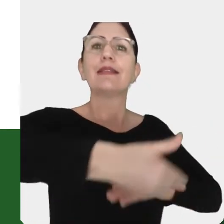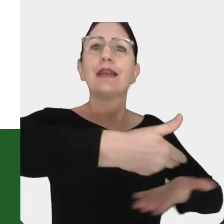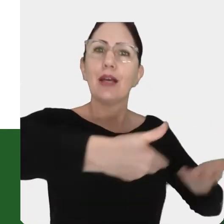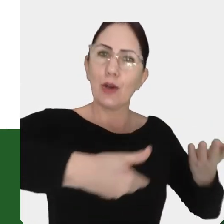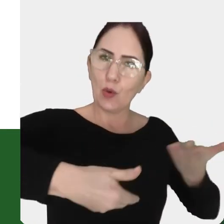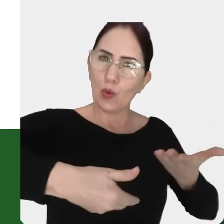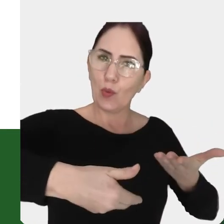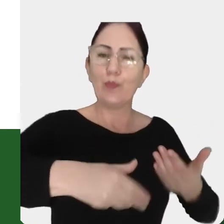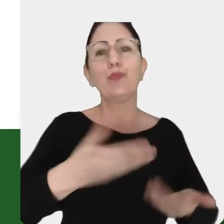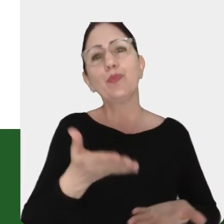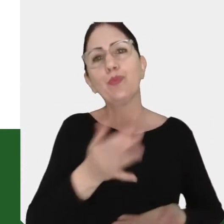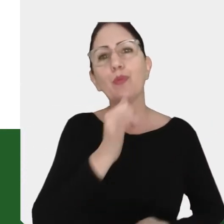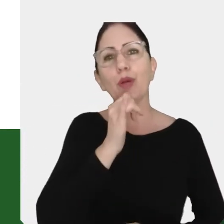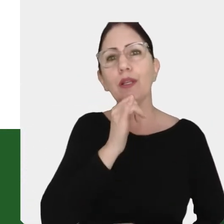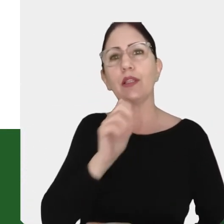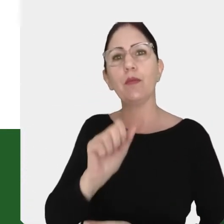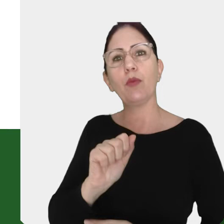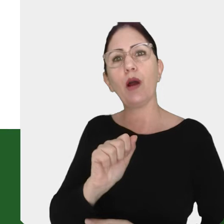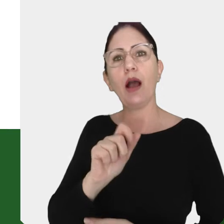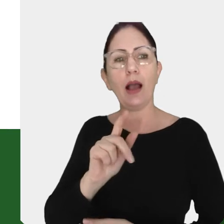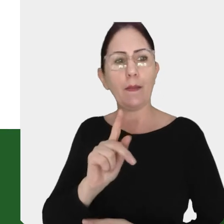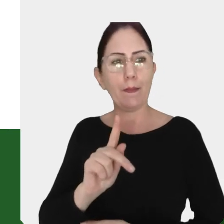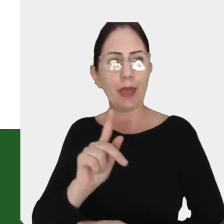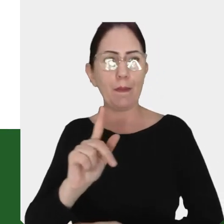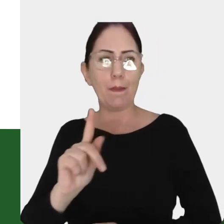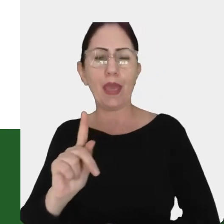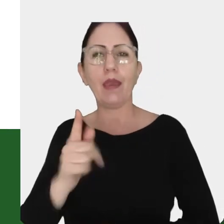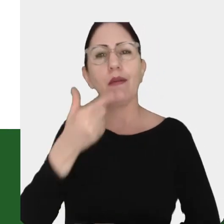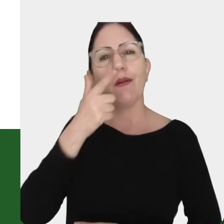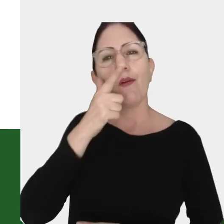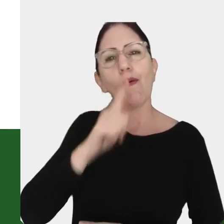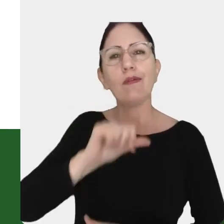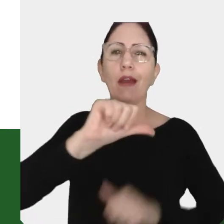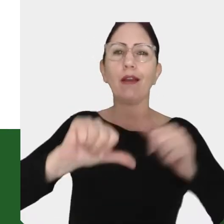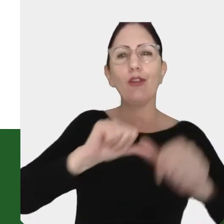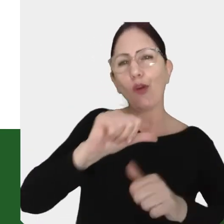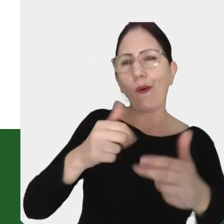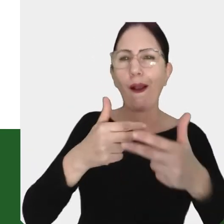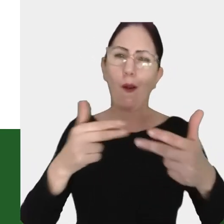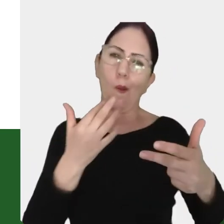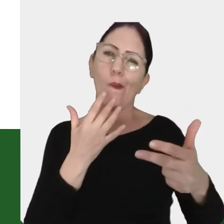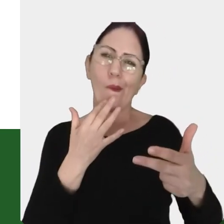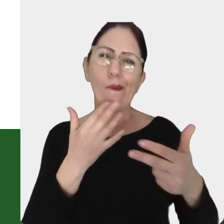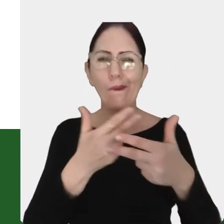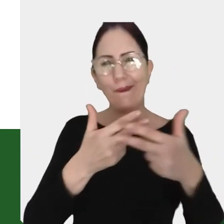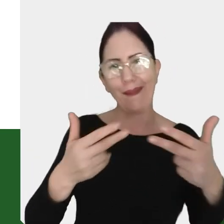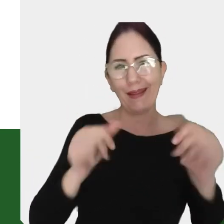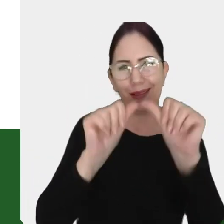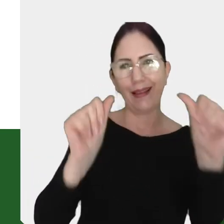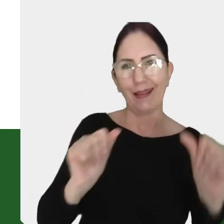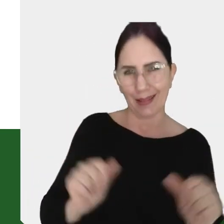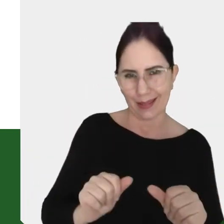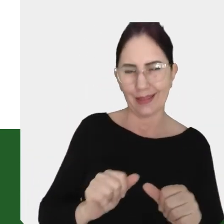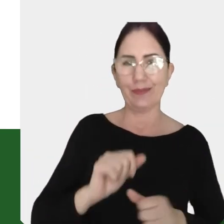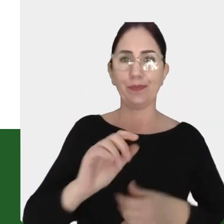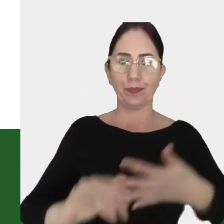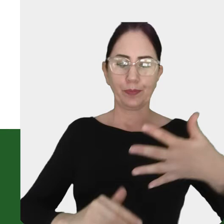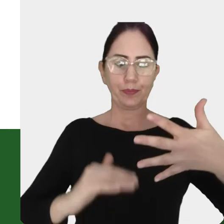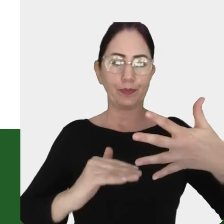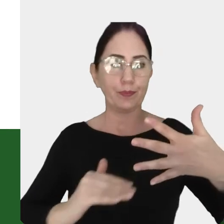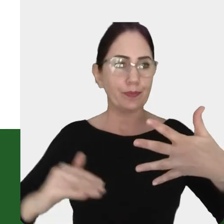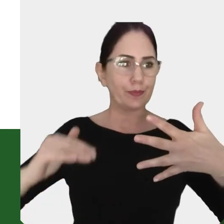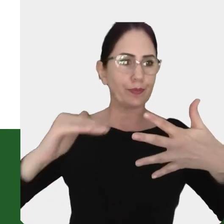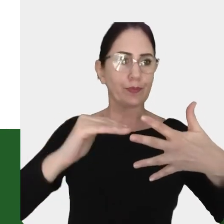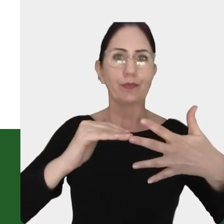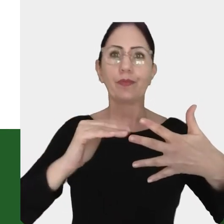interagir um pouco mais, né? Ele consegue, num aplicativo, por exemplo, customizar um pouco mais algo. E